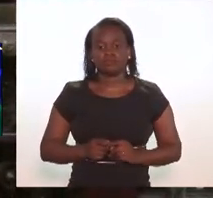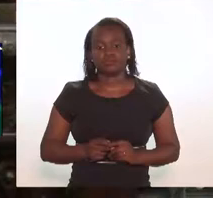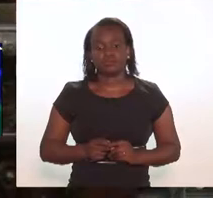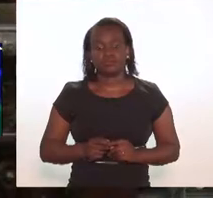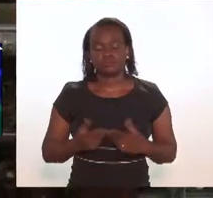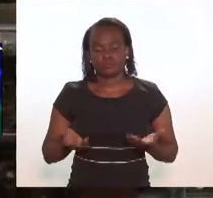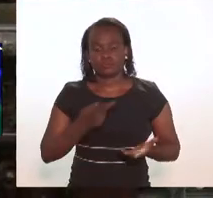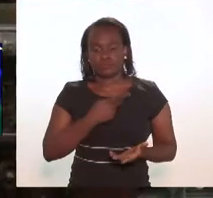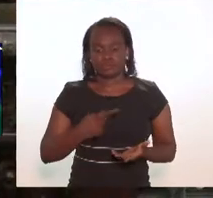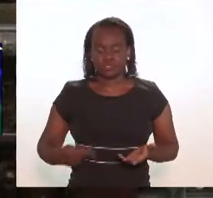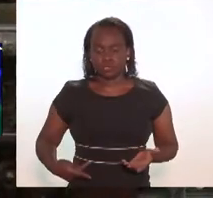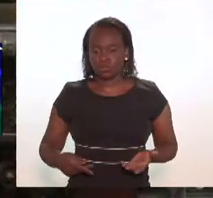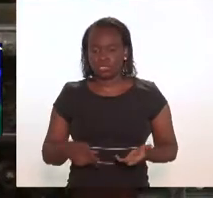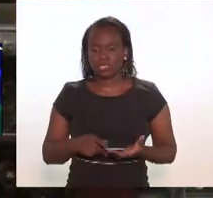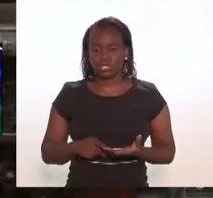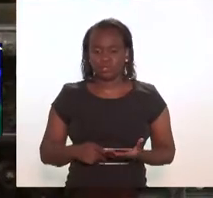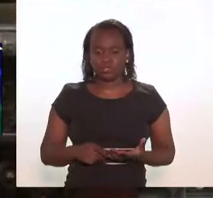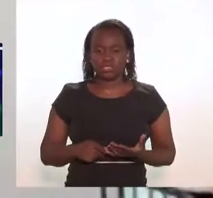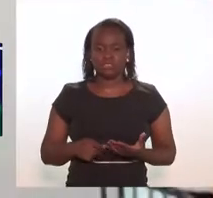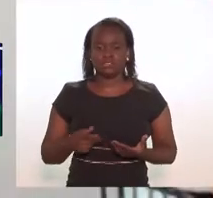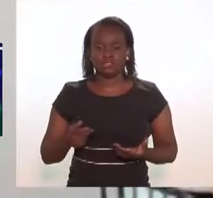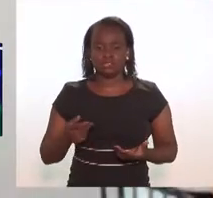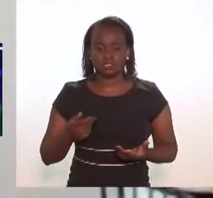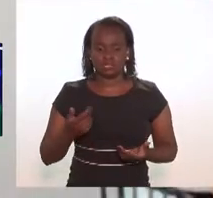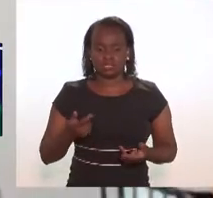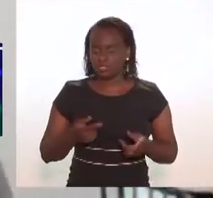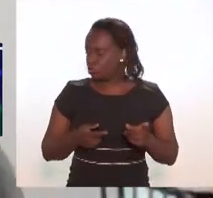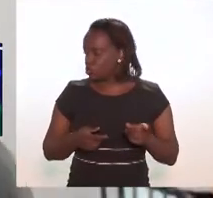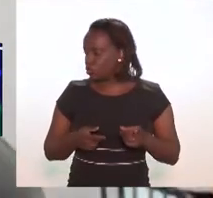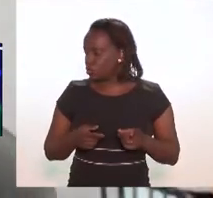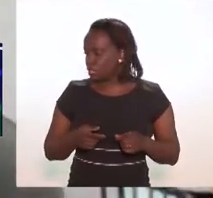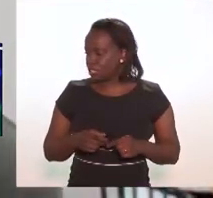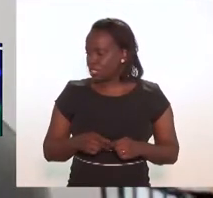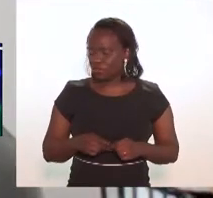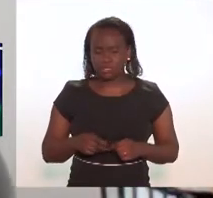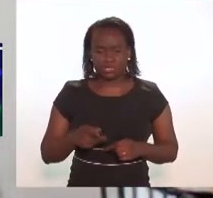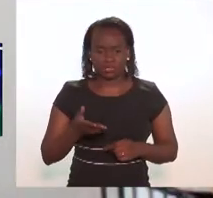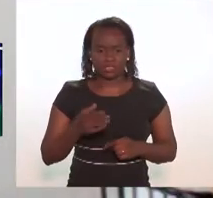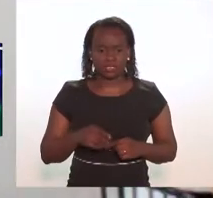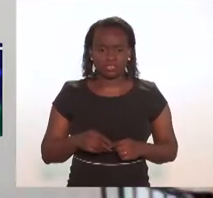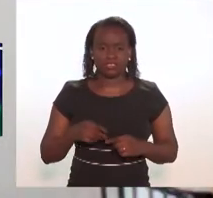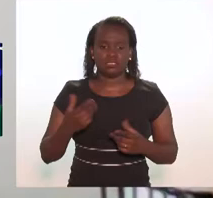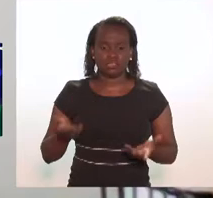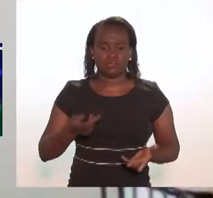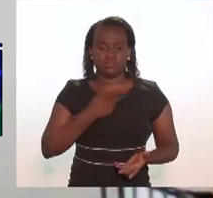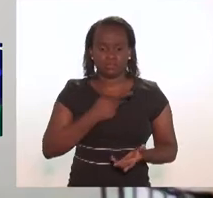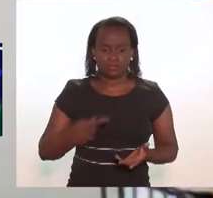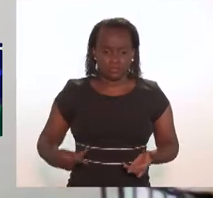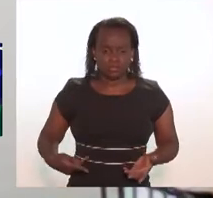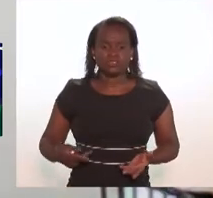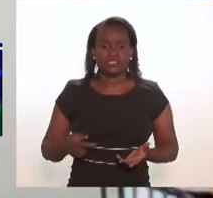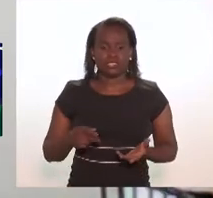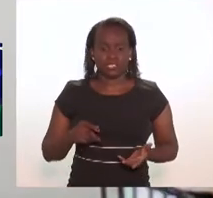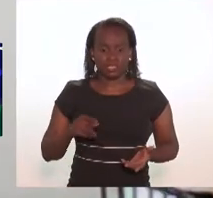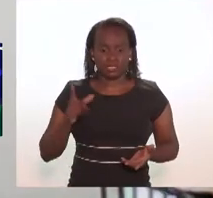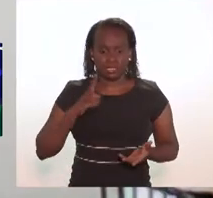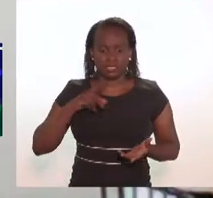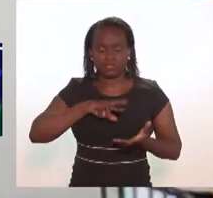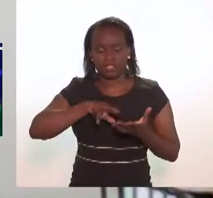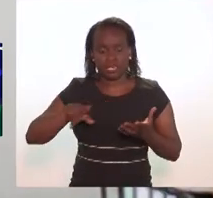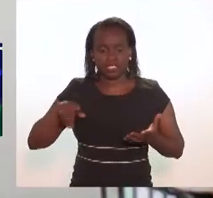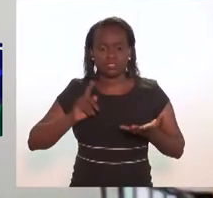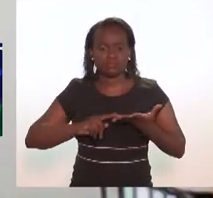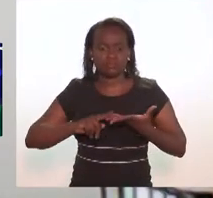Bom, presidente, deputados, acho que esse é um debate muito importante, porque ele diz respeito a uma série de questões